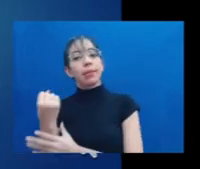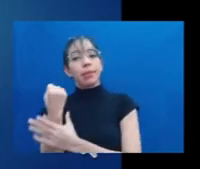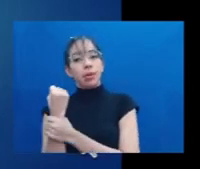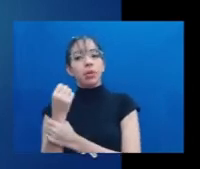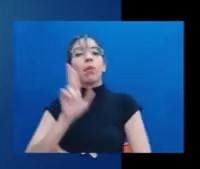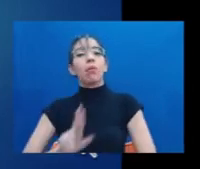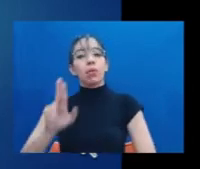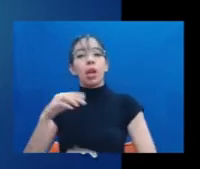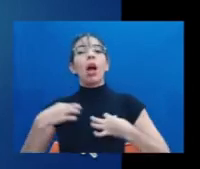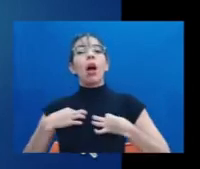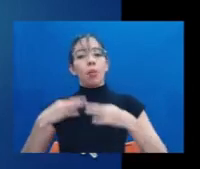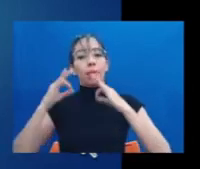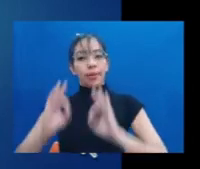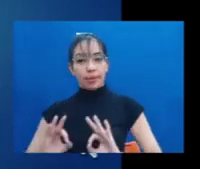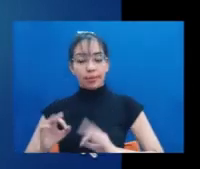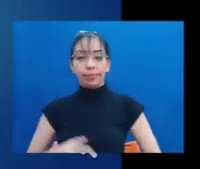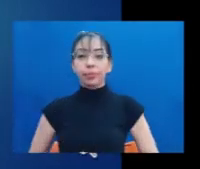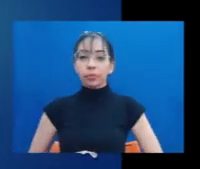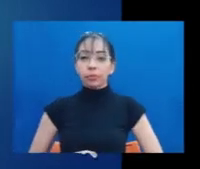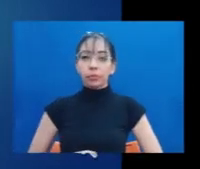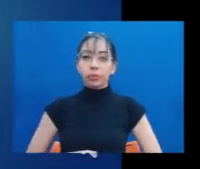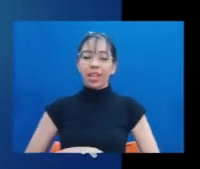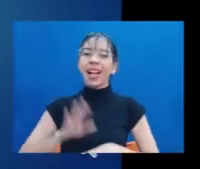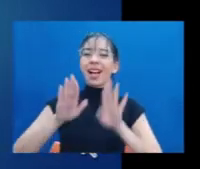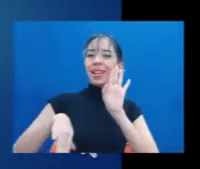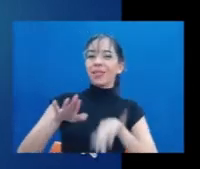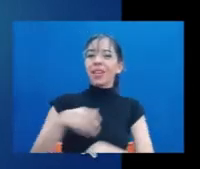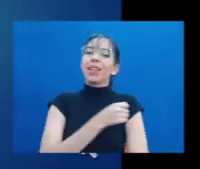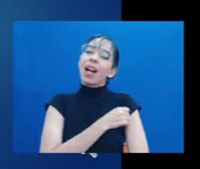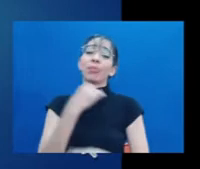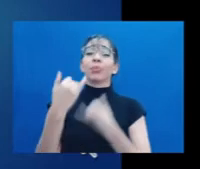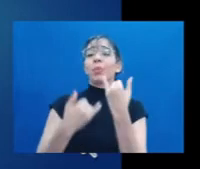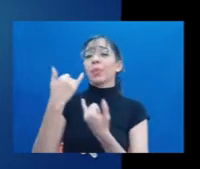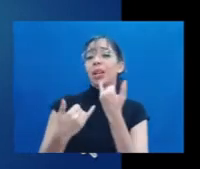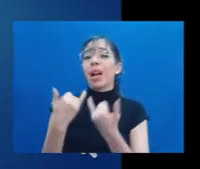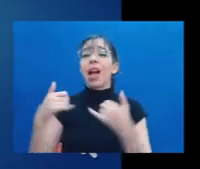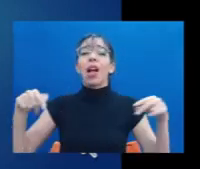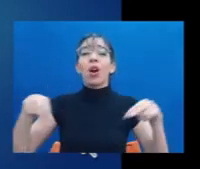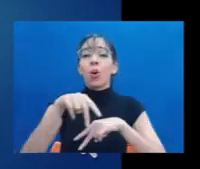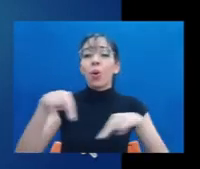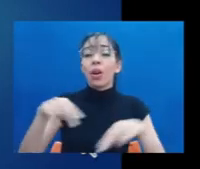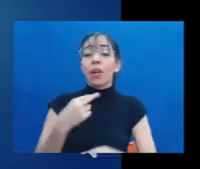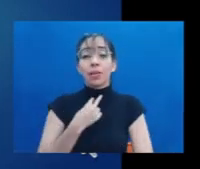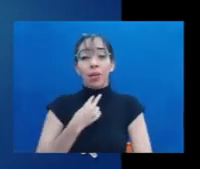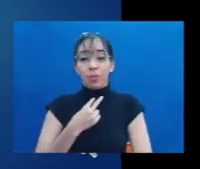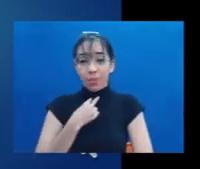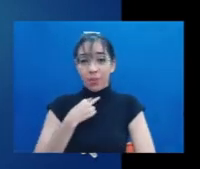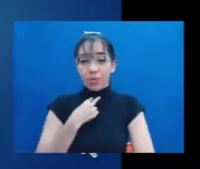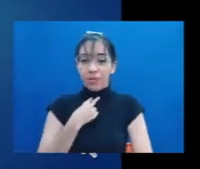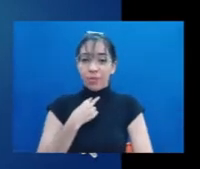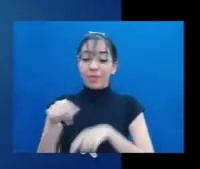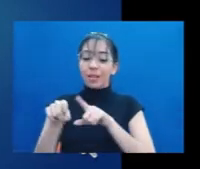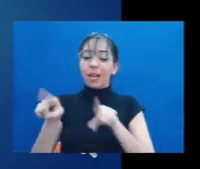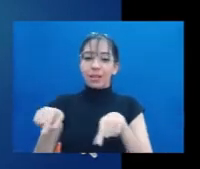segurança. Então, usar lá a vestimenta adequada. E, obviamente, né, atitudes aí de brincadeira, de correria dentro do laboratório não são